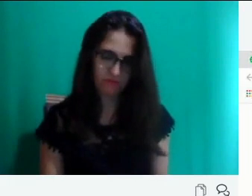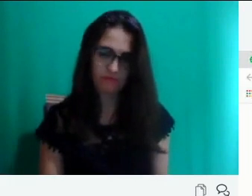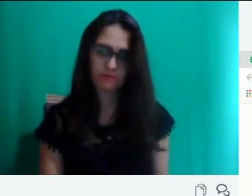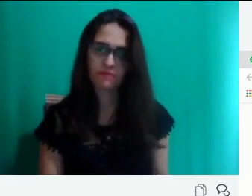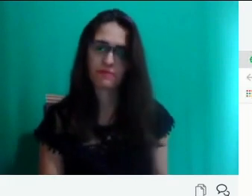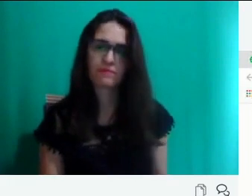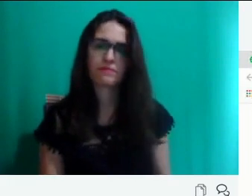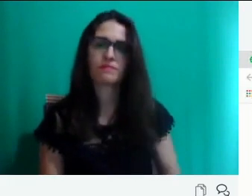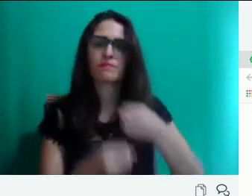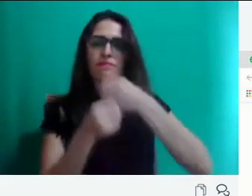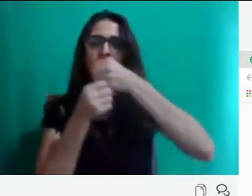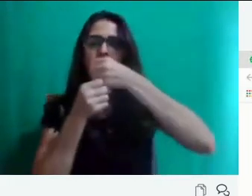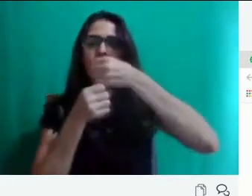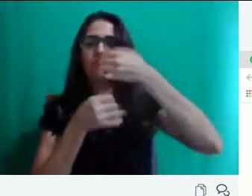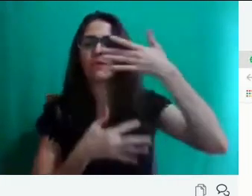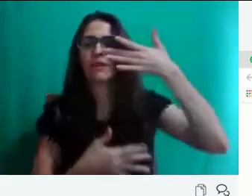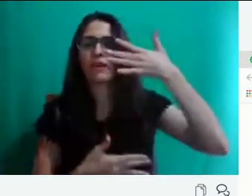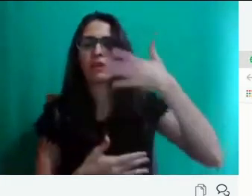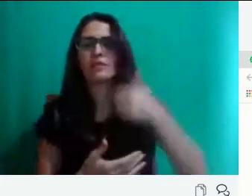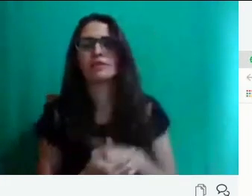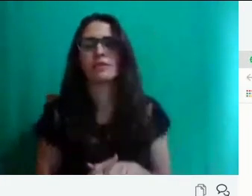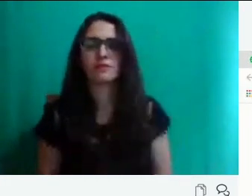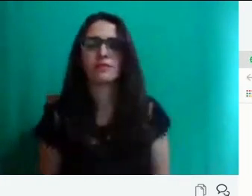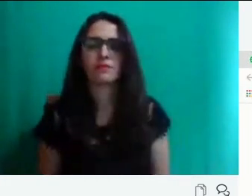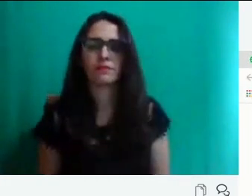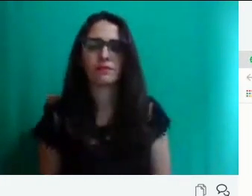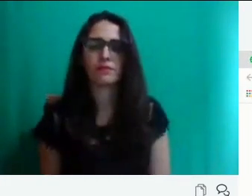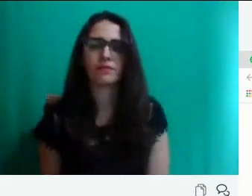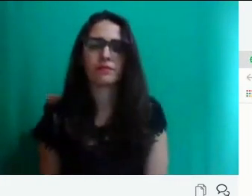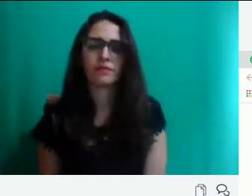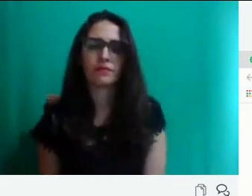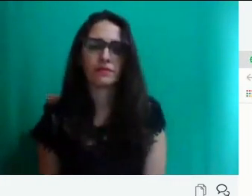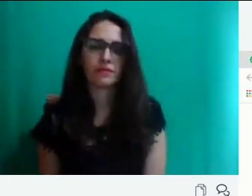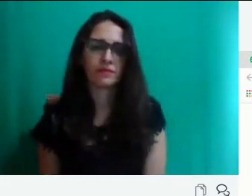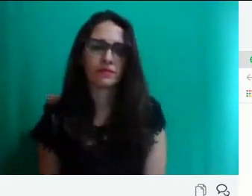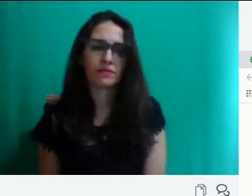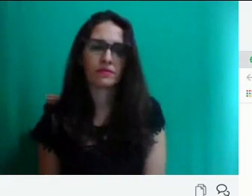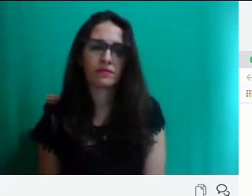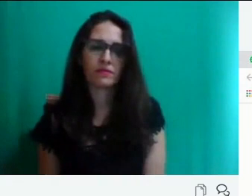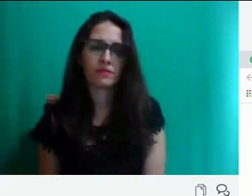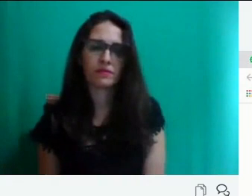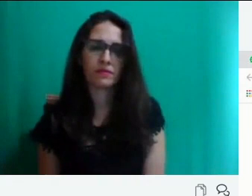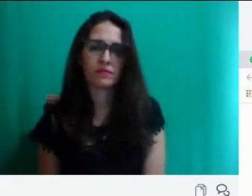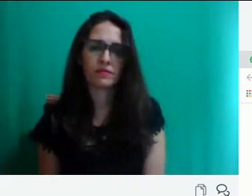A relação dos classificados dentro do número de vagas.